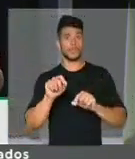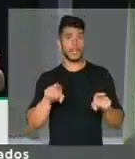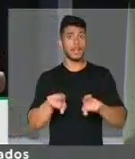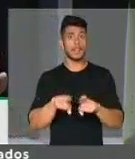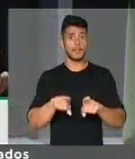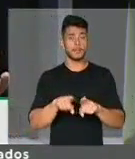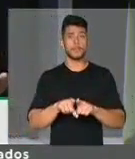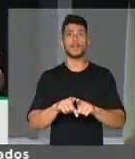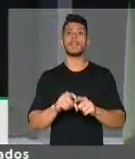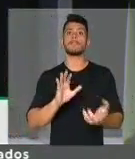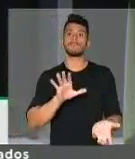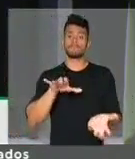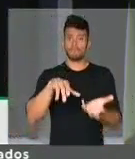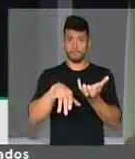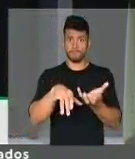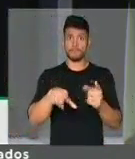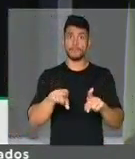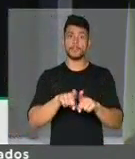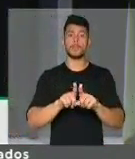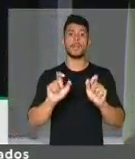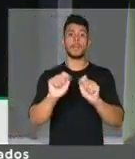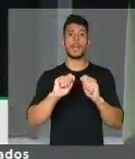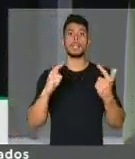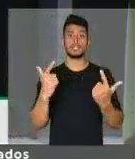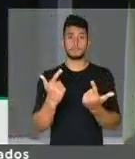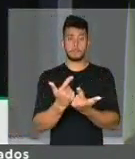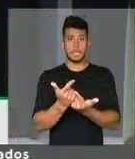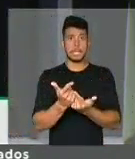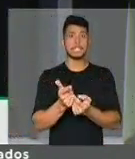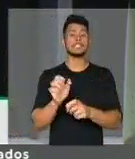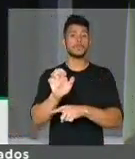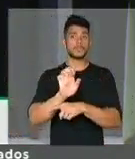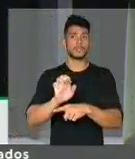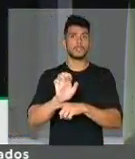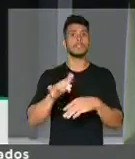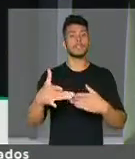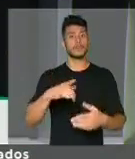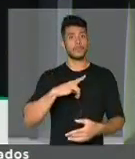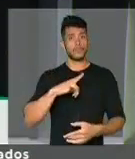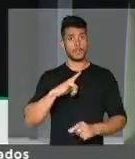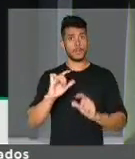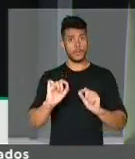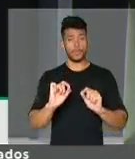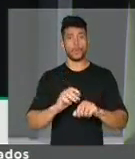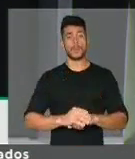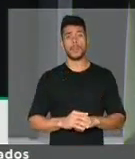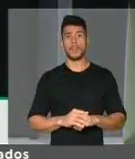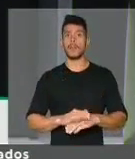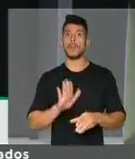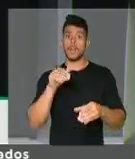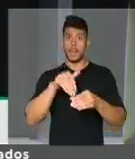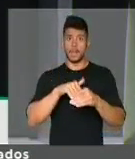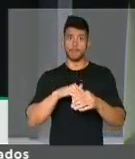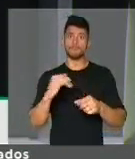das Assembleias Estaduais. Portanto, temos uma eleição muito importante que só será